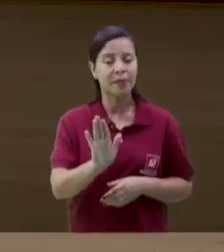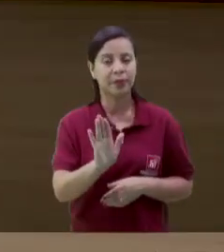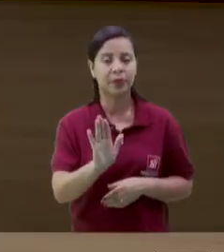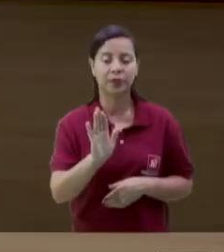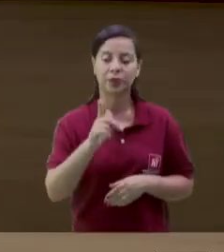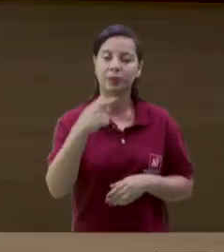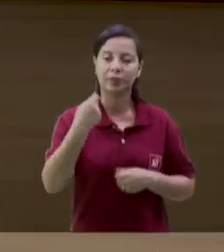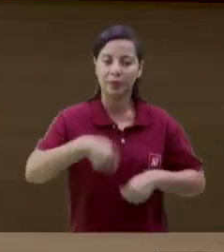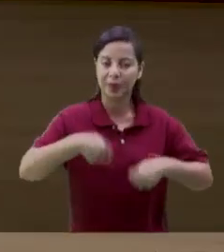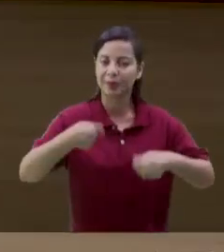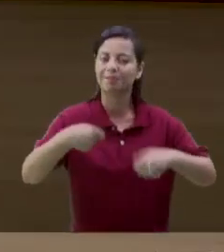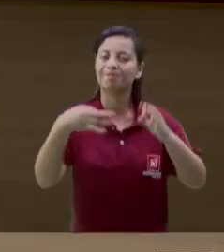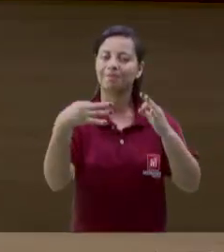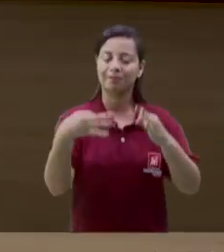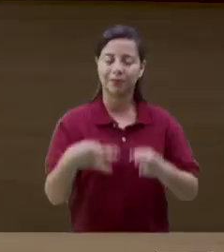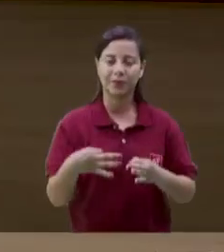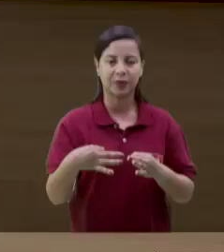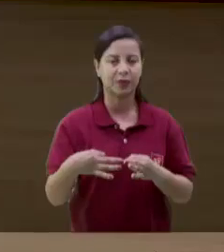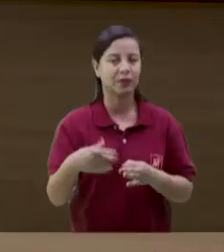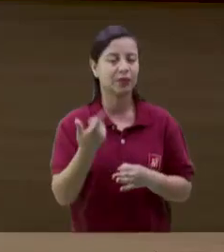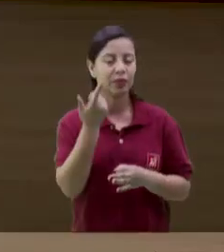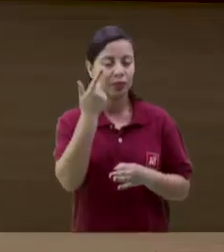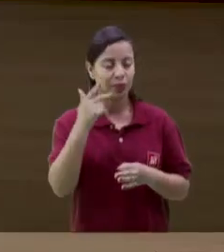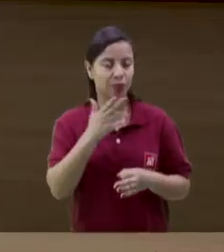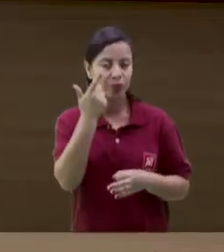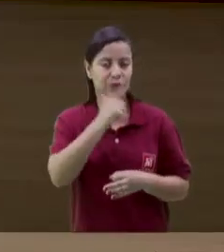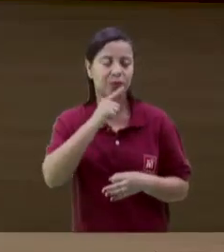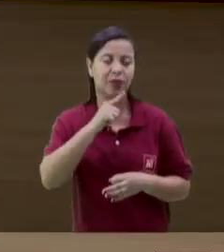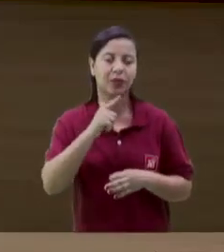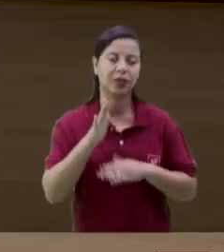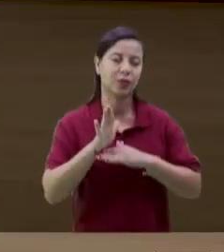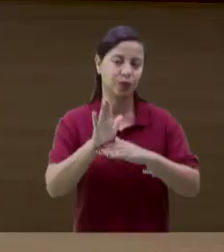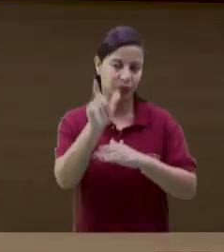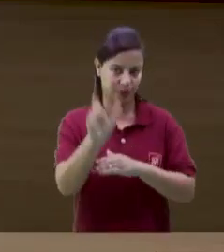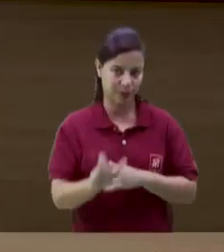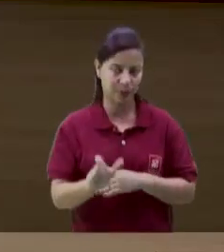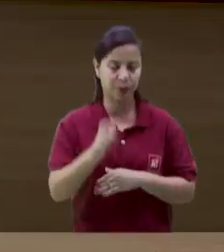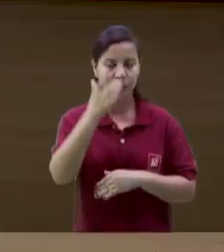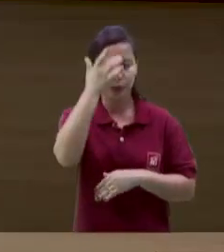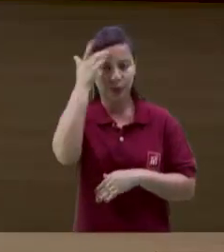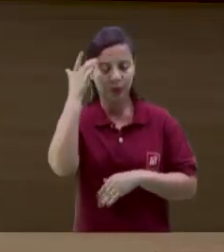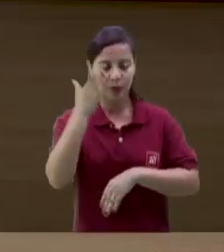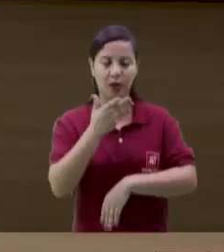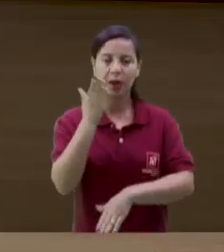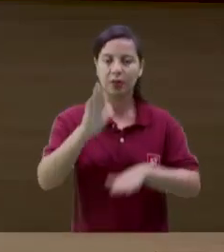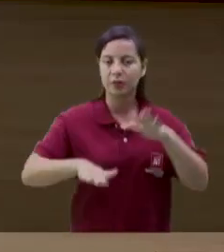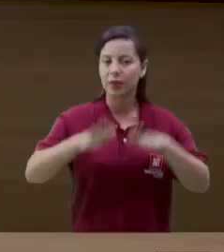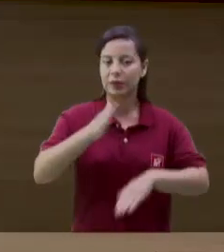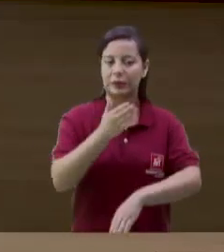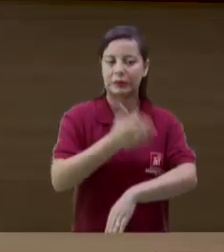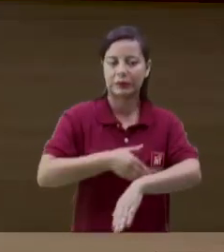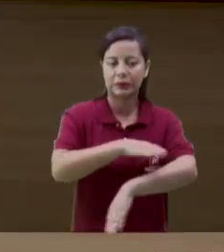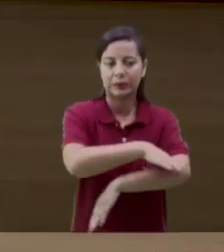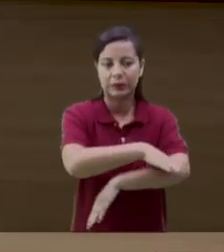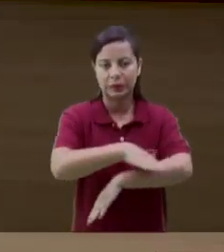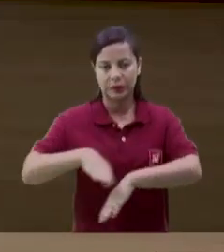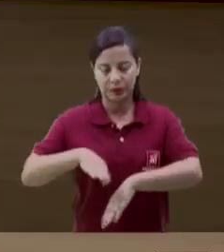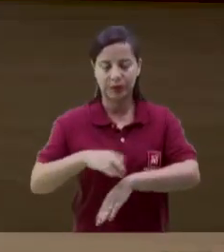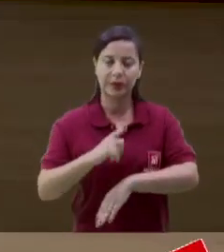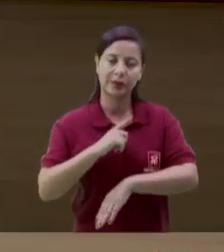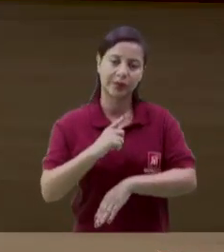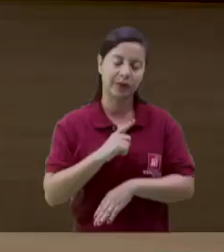para evitar um agravamento maior aí na situação de amputação. Então, qual seria o correto assim para a